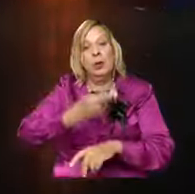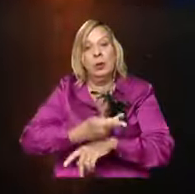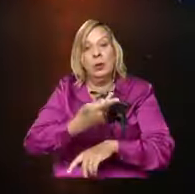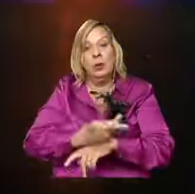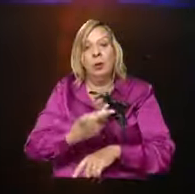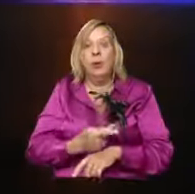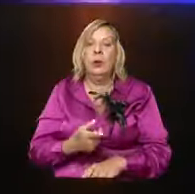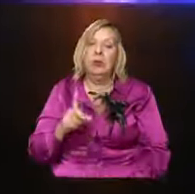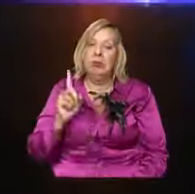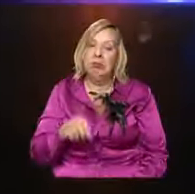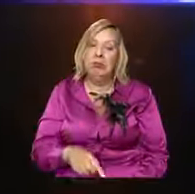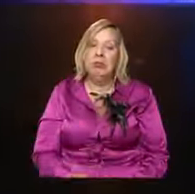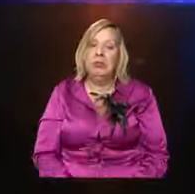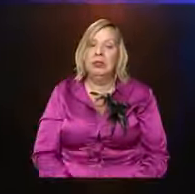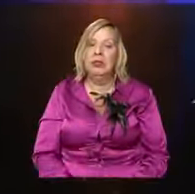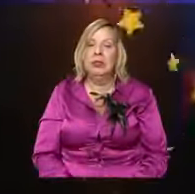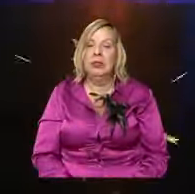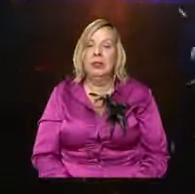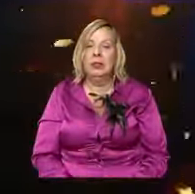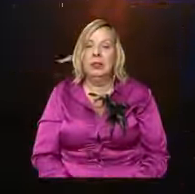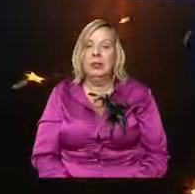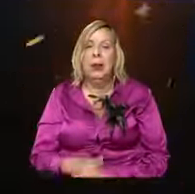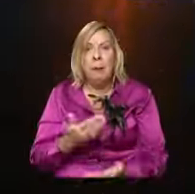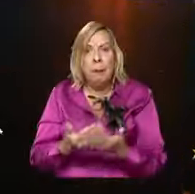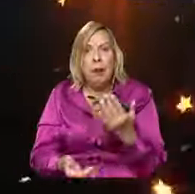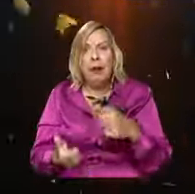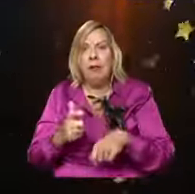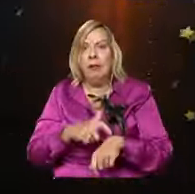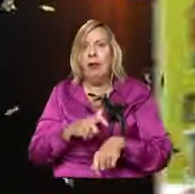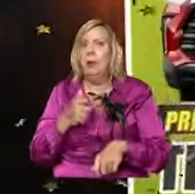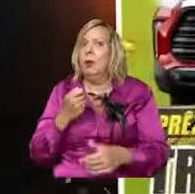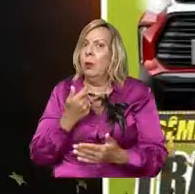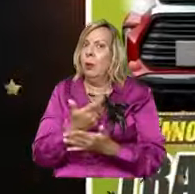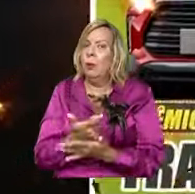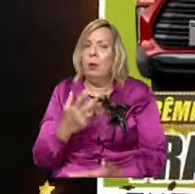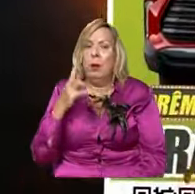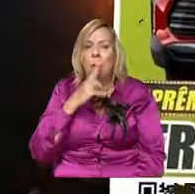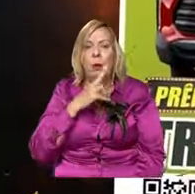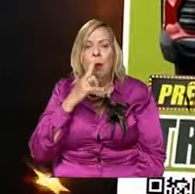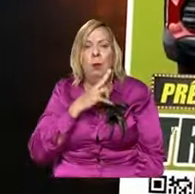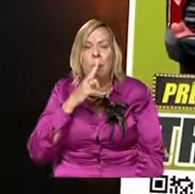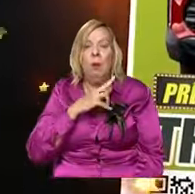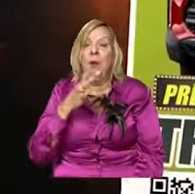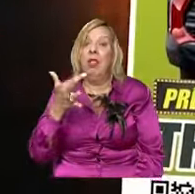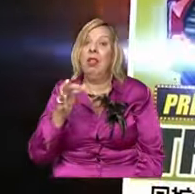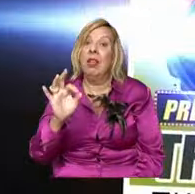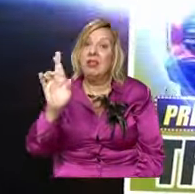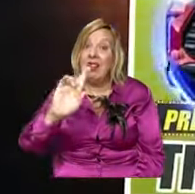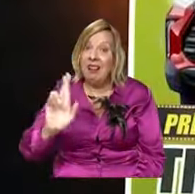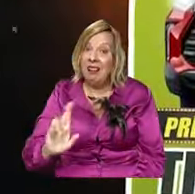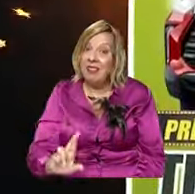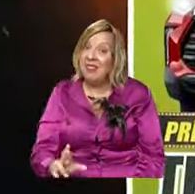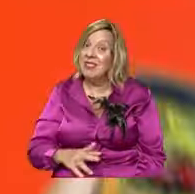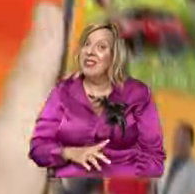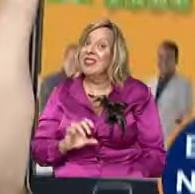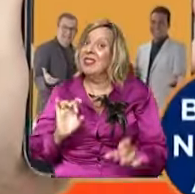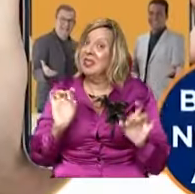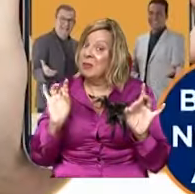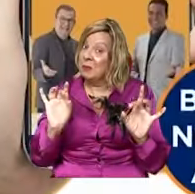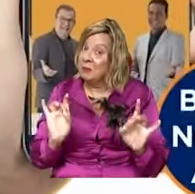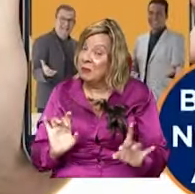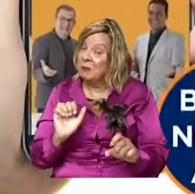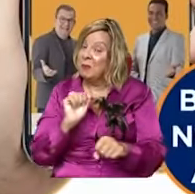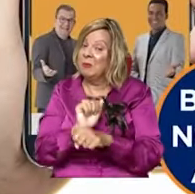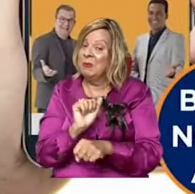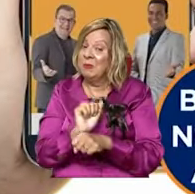dois prêmios em um só. Não deixa pra última hora, adquira logo o seu. Tem din-din, tem iPhone, motos e uma dupla especial te esperando. É o Show da